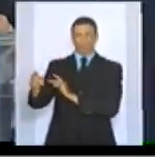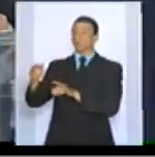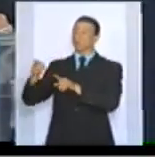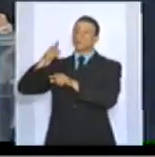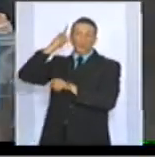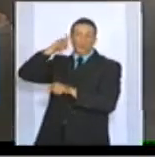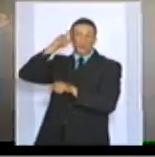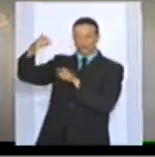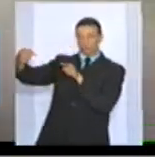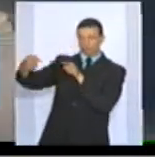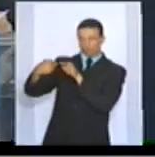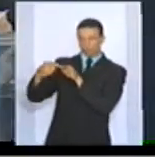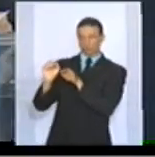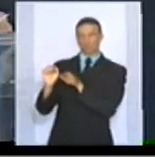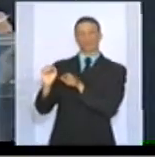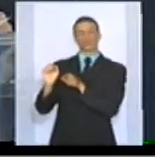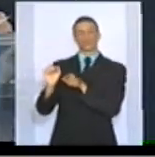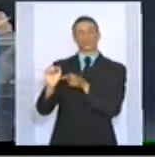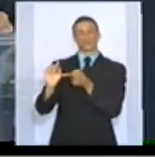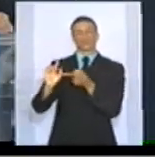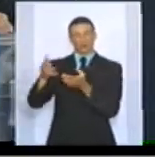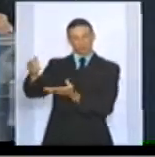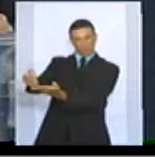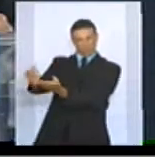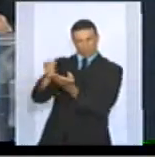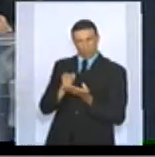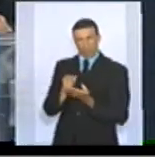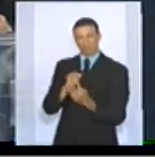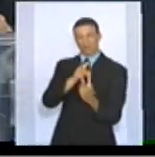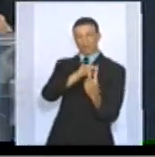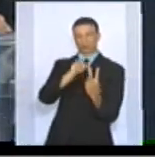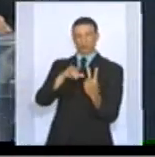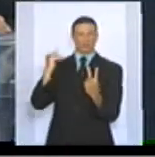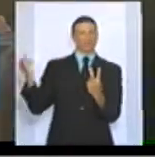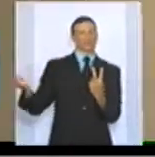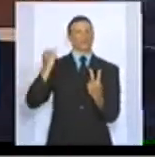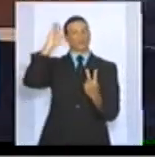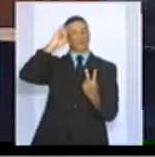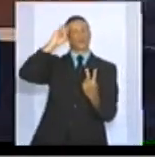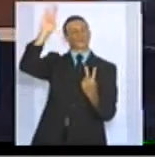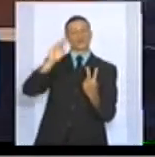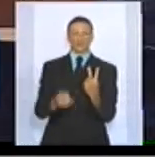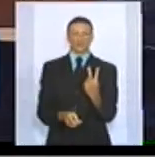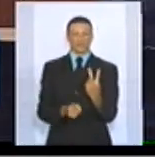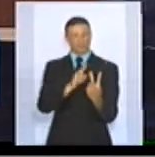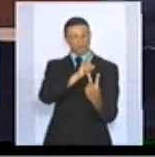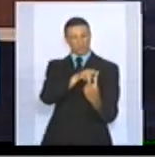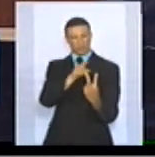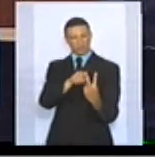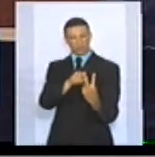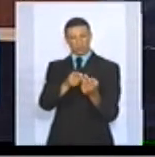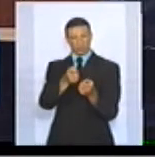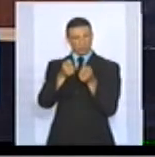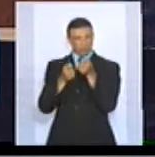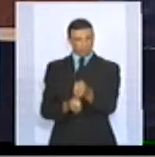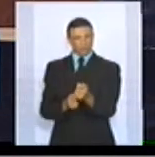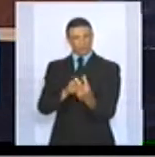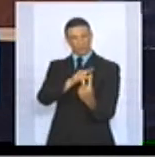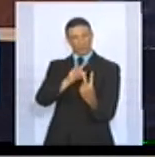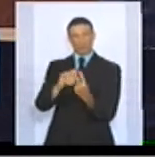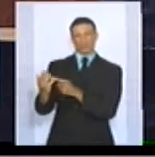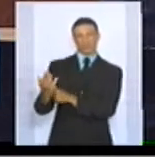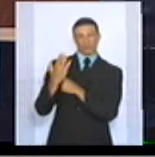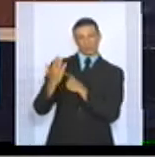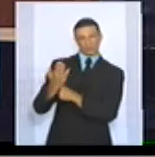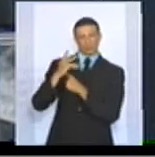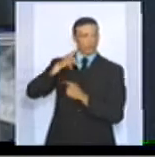públicas, nós contamos com dois eixos, de resto como no mundo, de dois eixos centrais para a